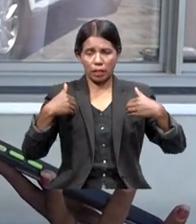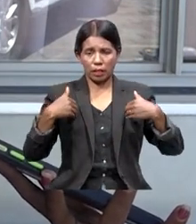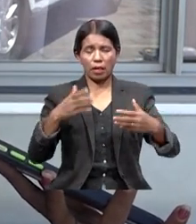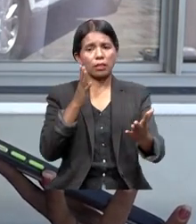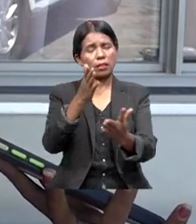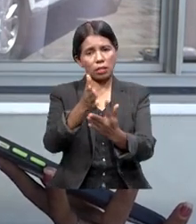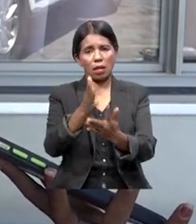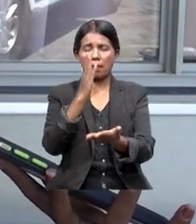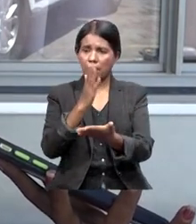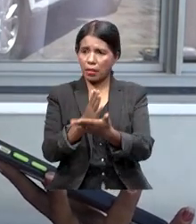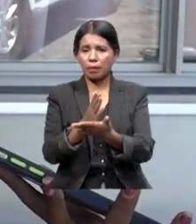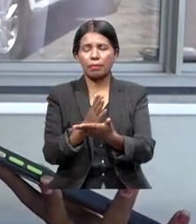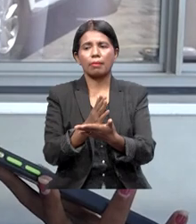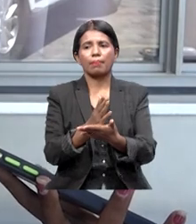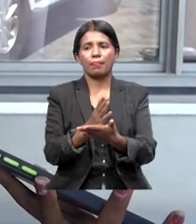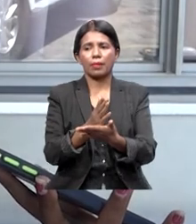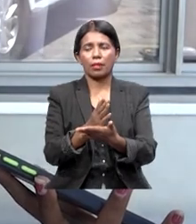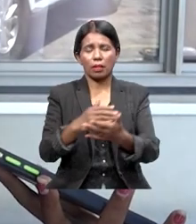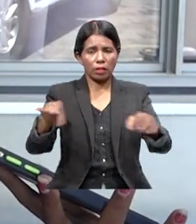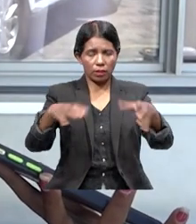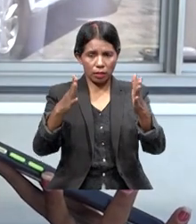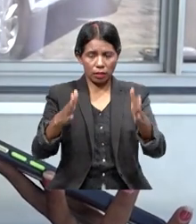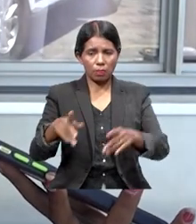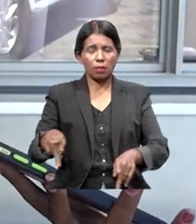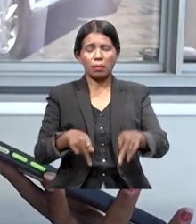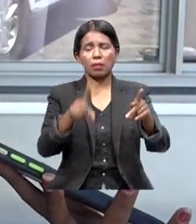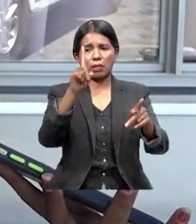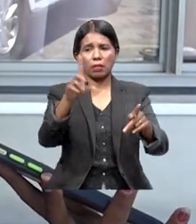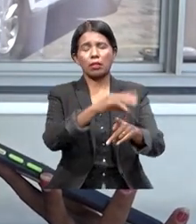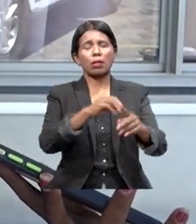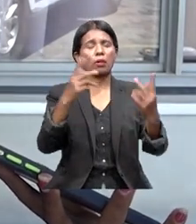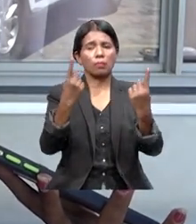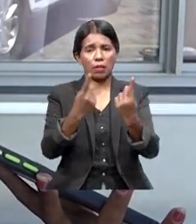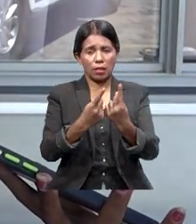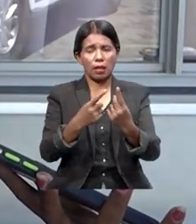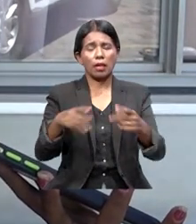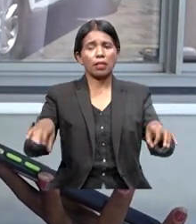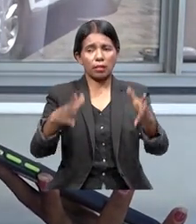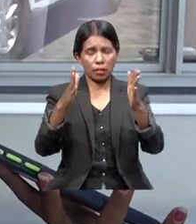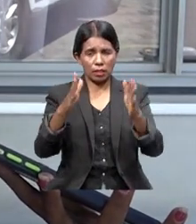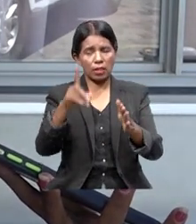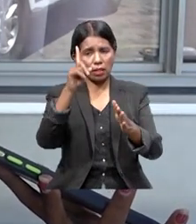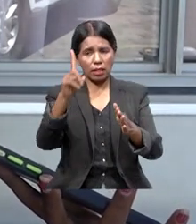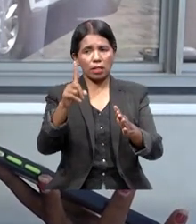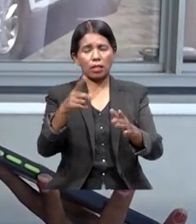o rapara funcionário público ida com empregado ida